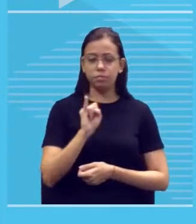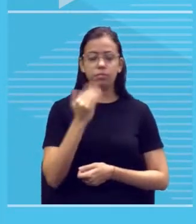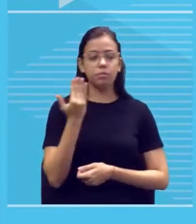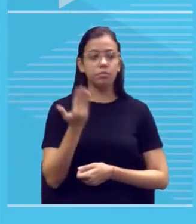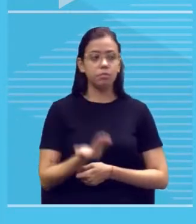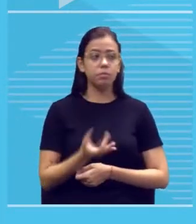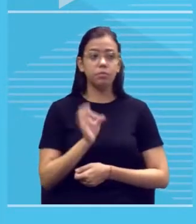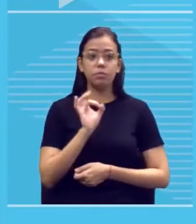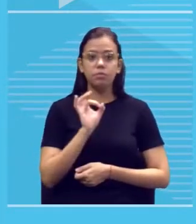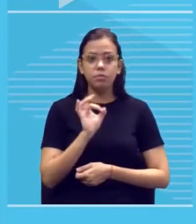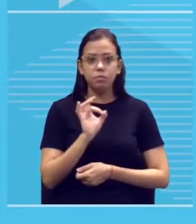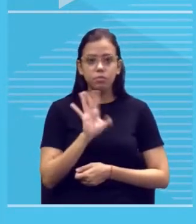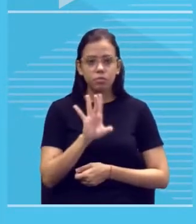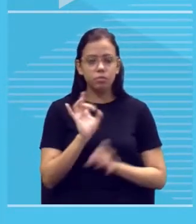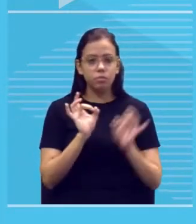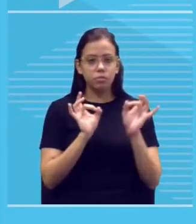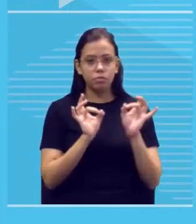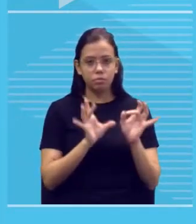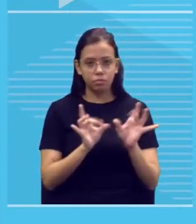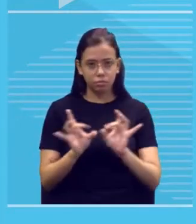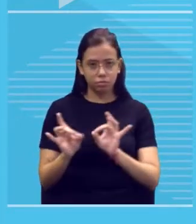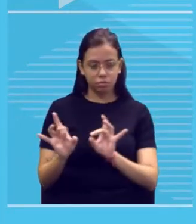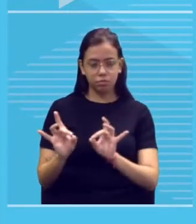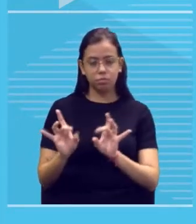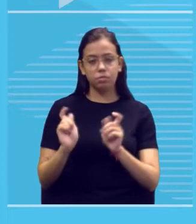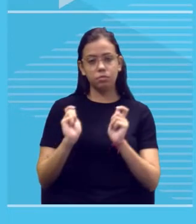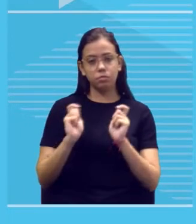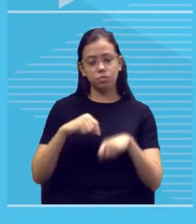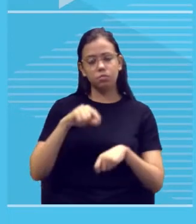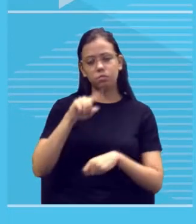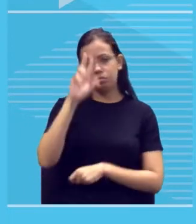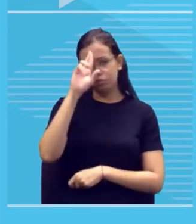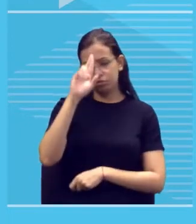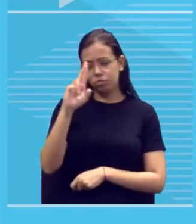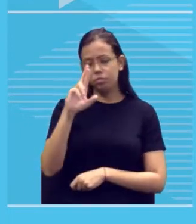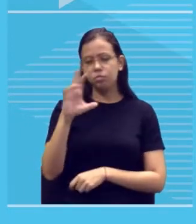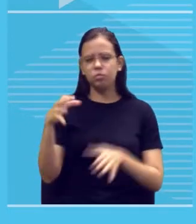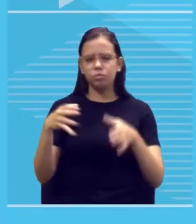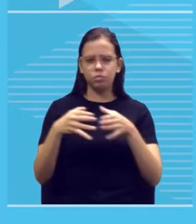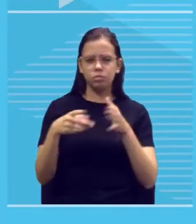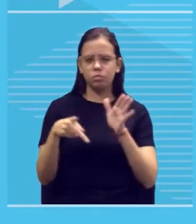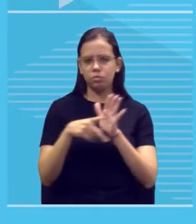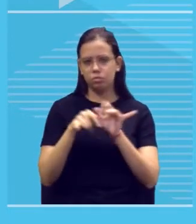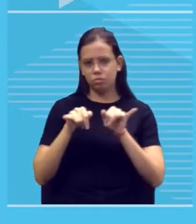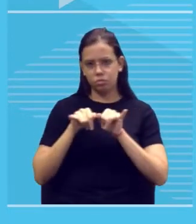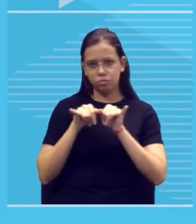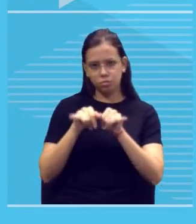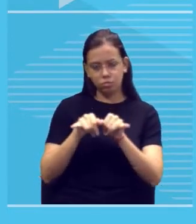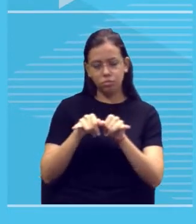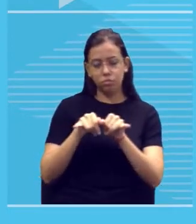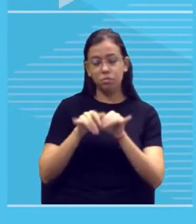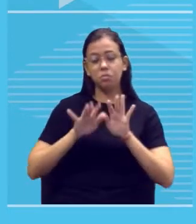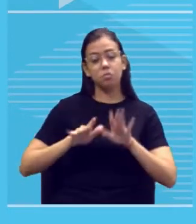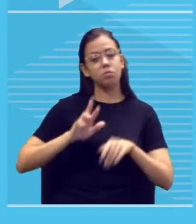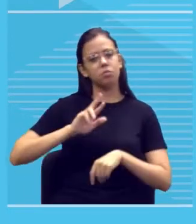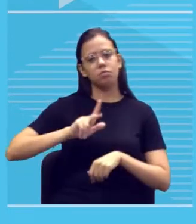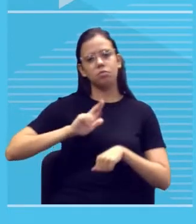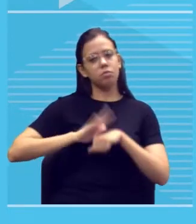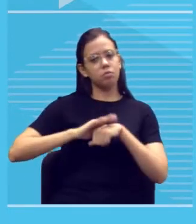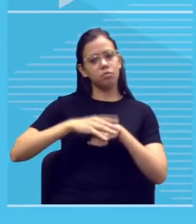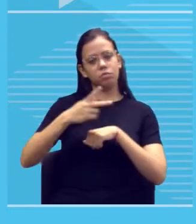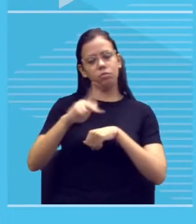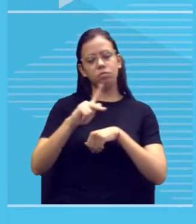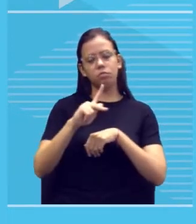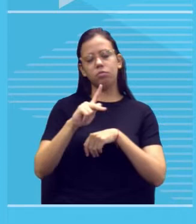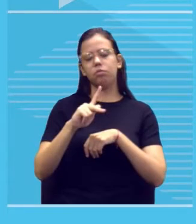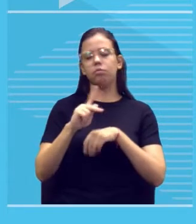apenas comercializa por mais que você seja o dono de uma rede Supermercados é você não produz as coisas